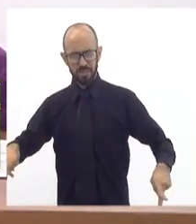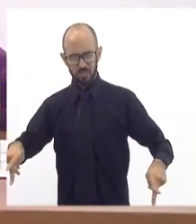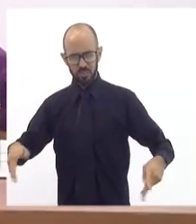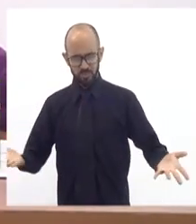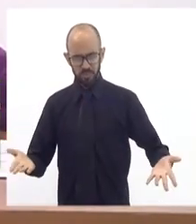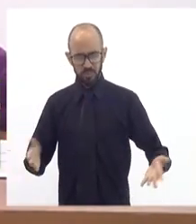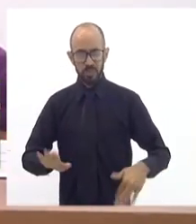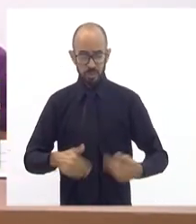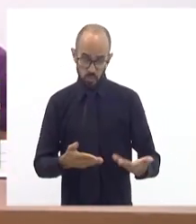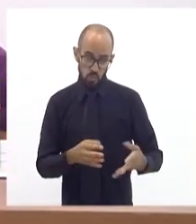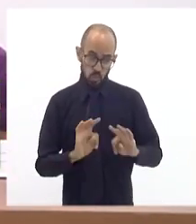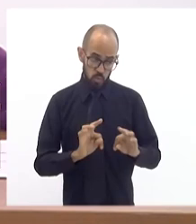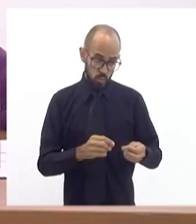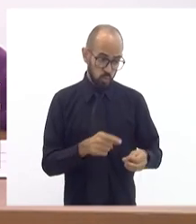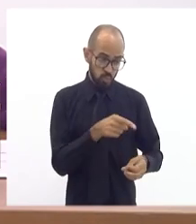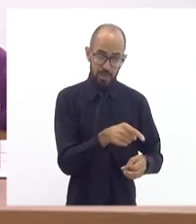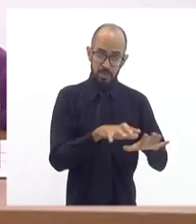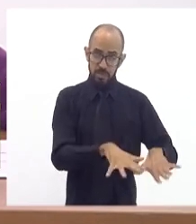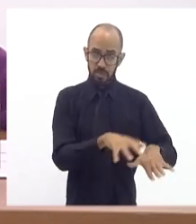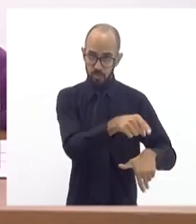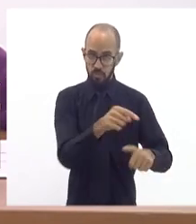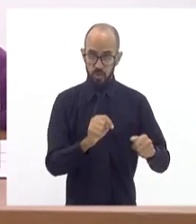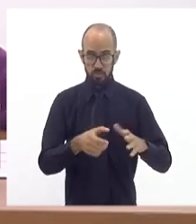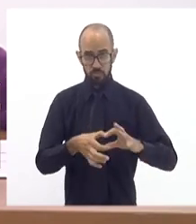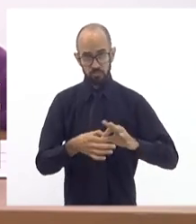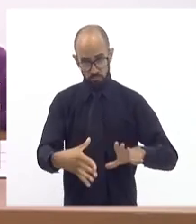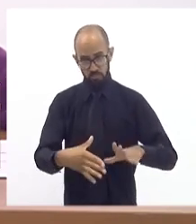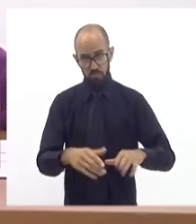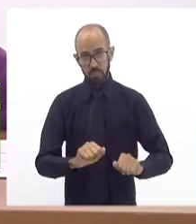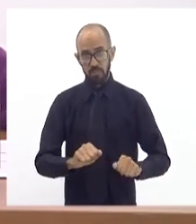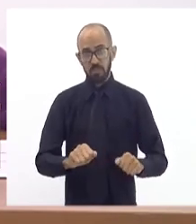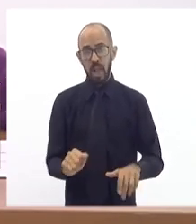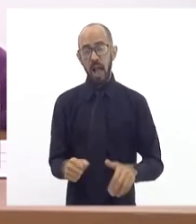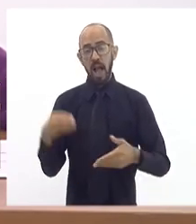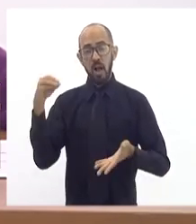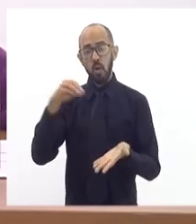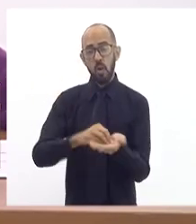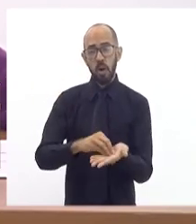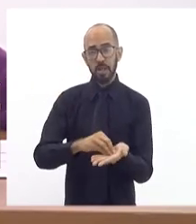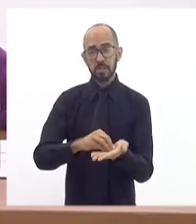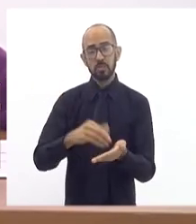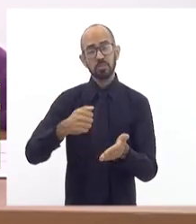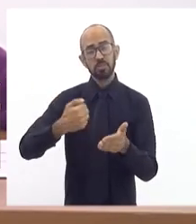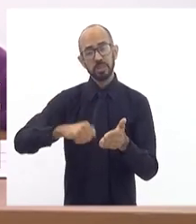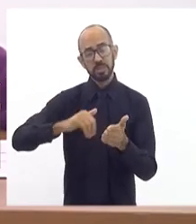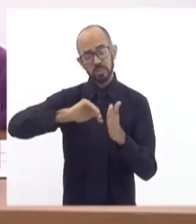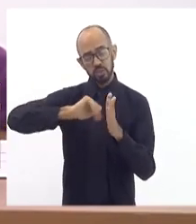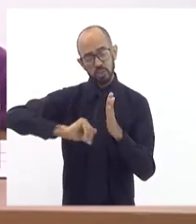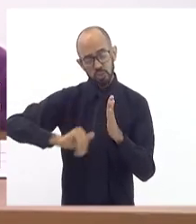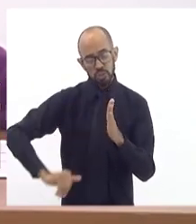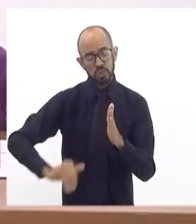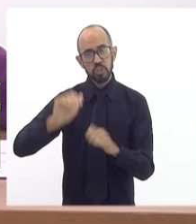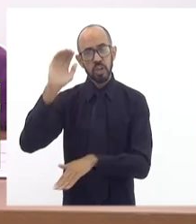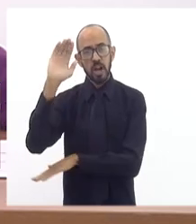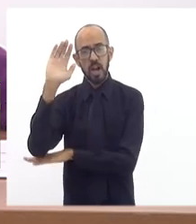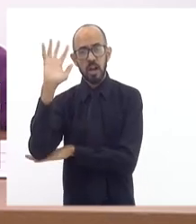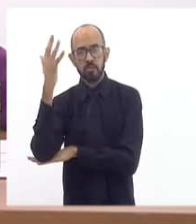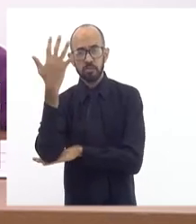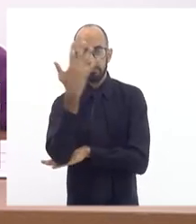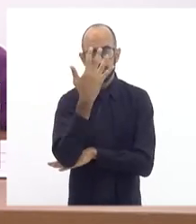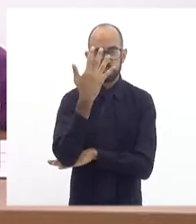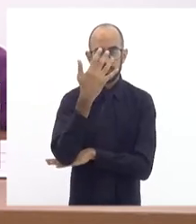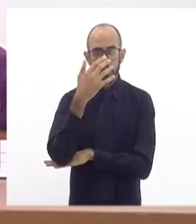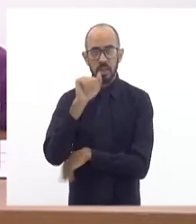forma como foi licenciada a instalação das Torres implica a supressão da vegetação secundária de Mata Atlântica e